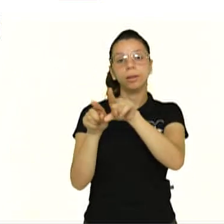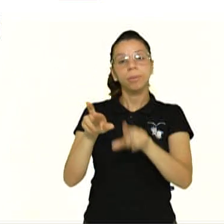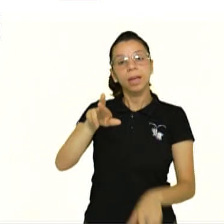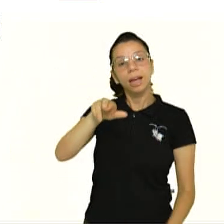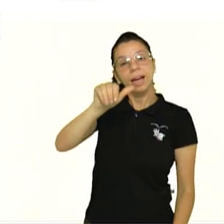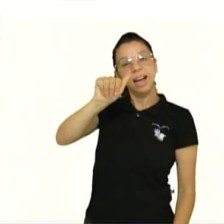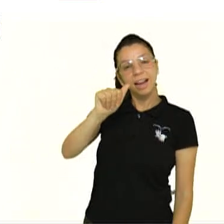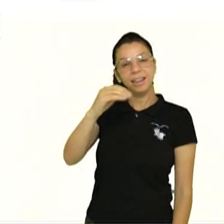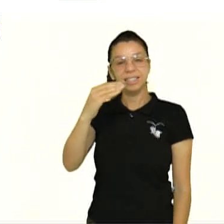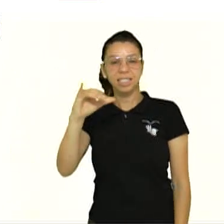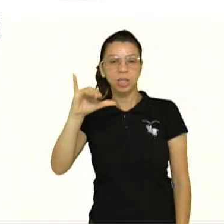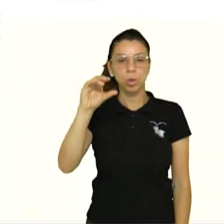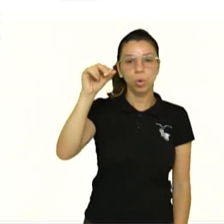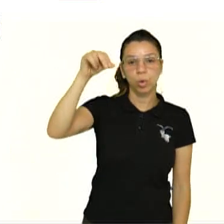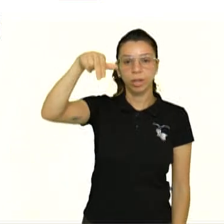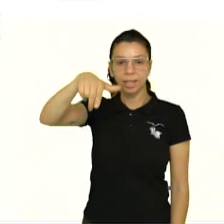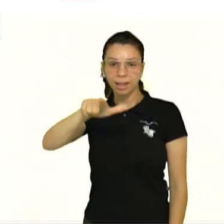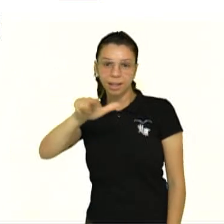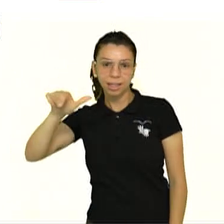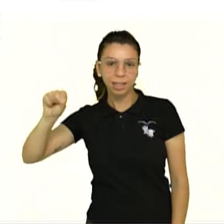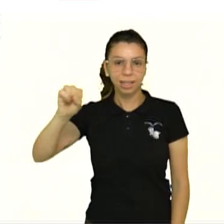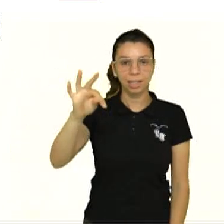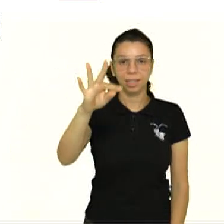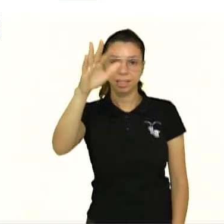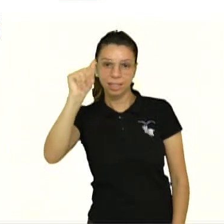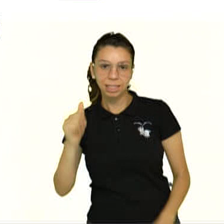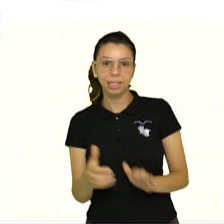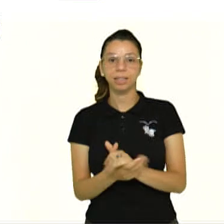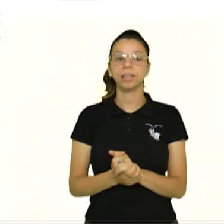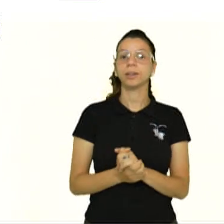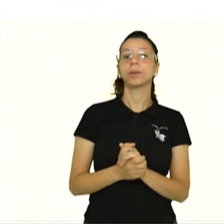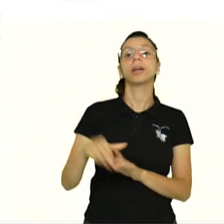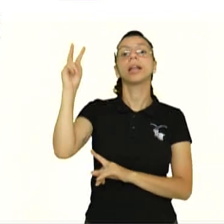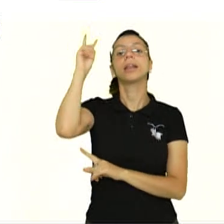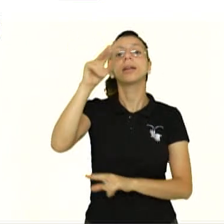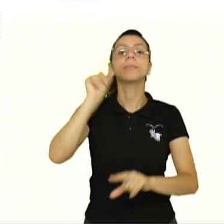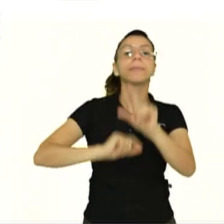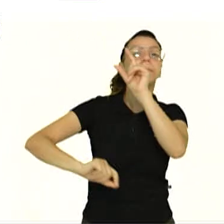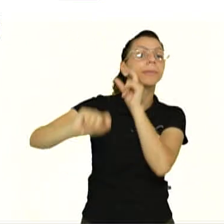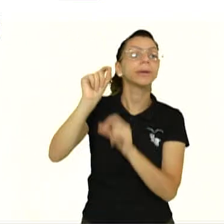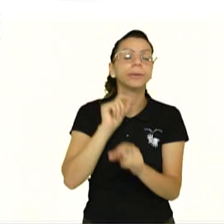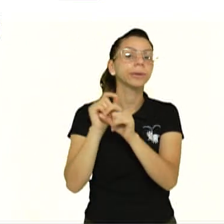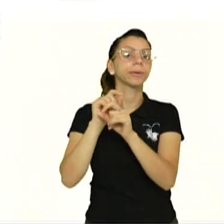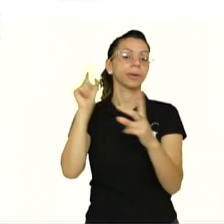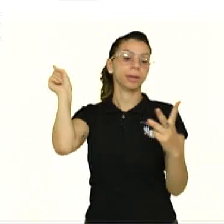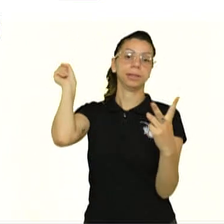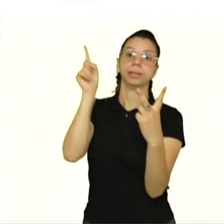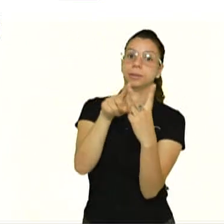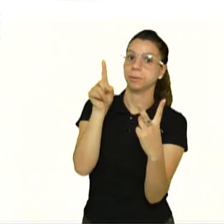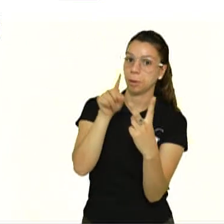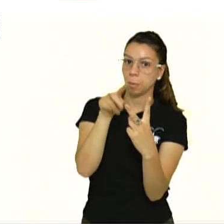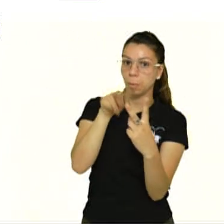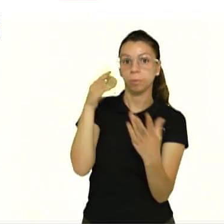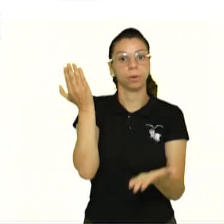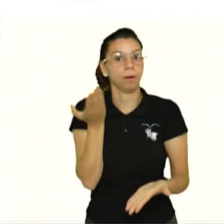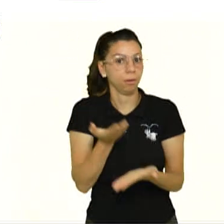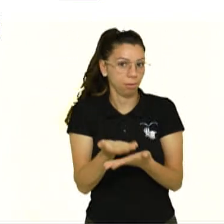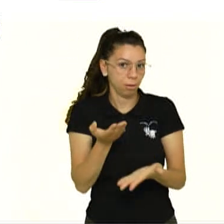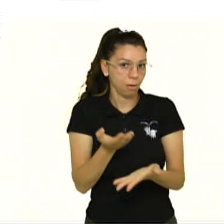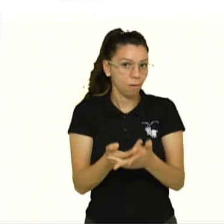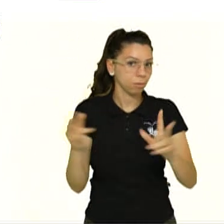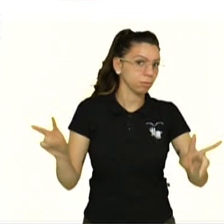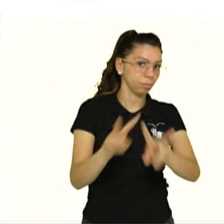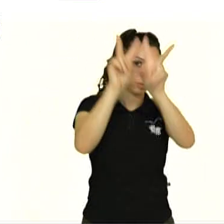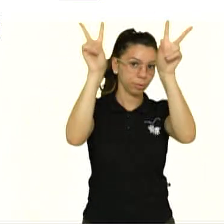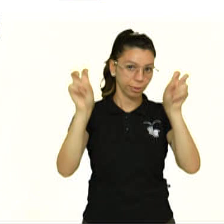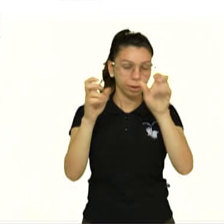racionalista e praticar os assuntos recorrentes no Enem. Lembrando que esta é a segunda parte da nossa aula, né? Então,